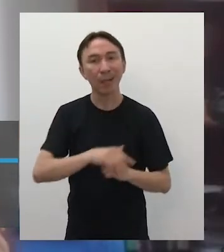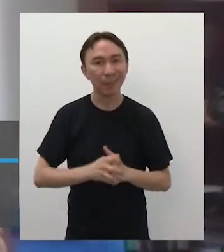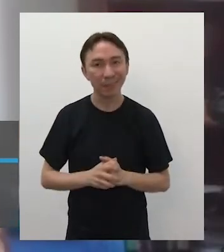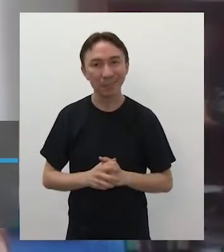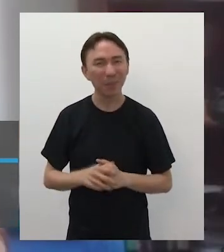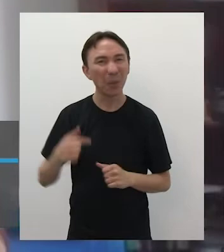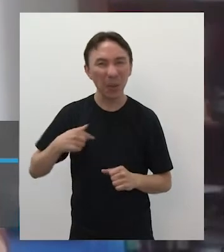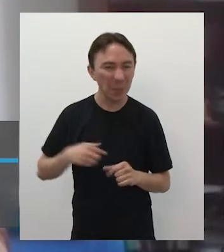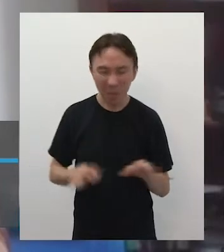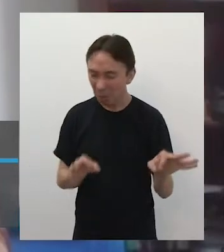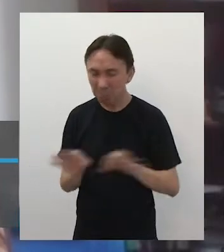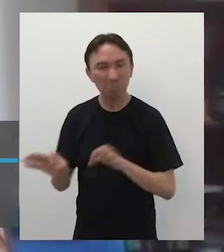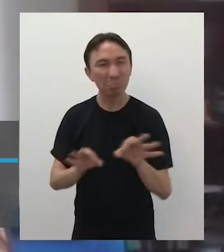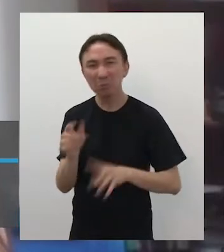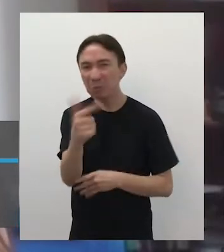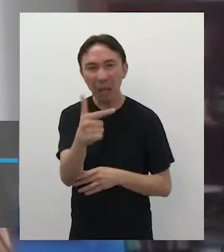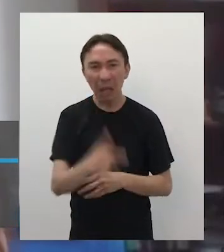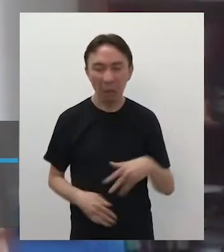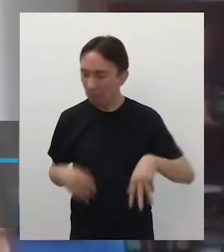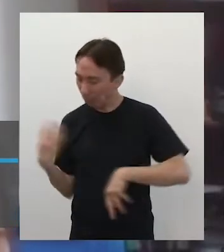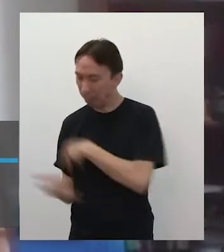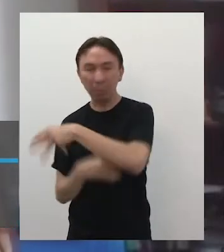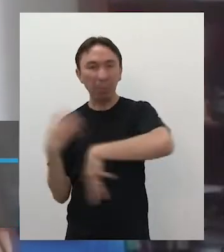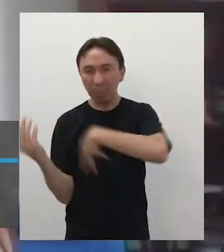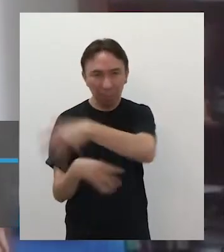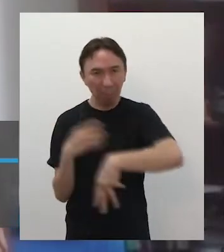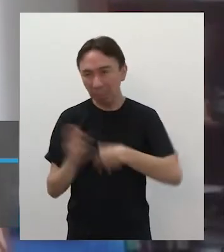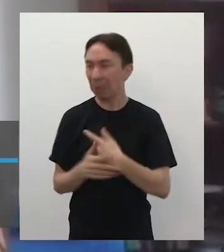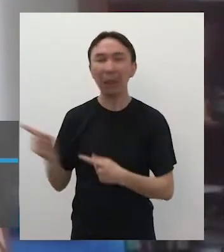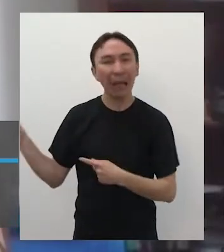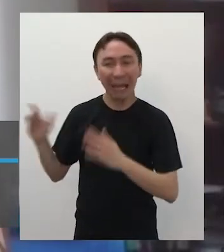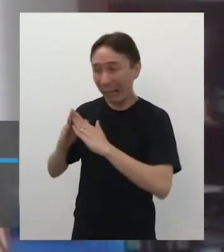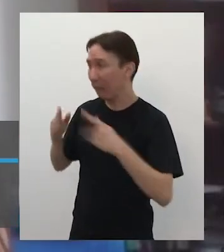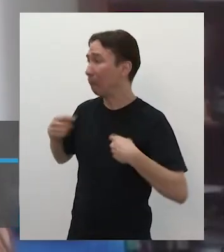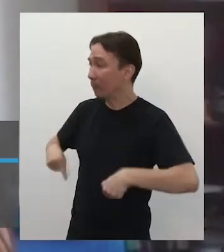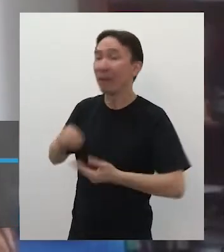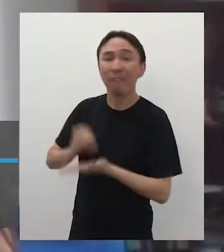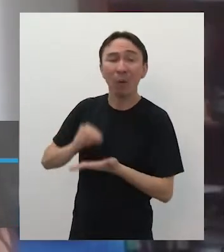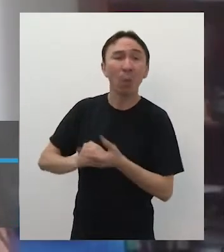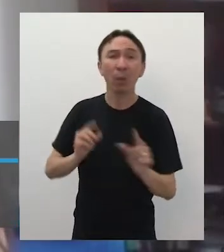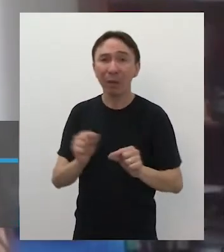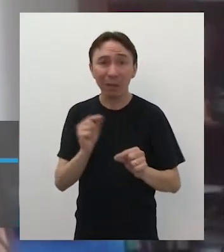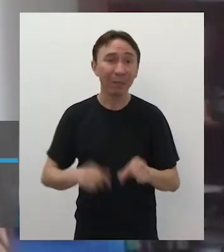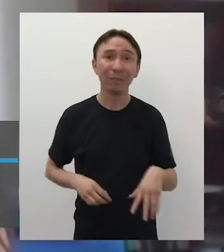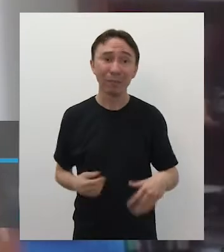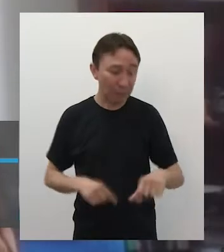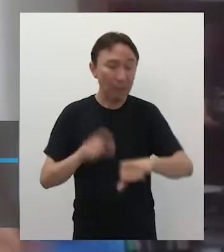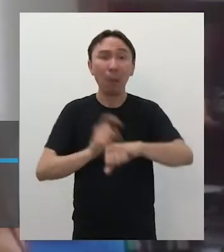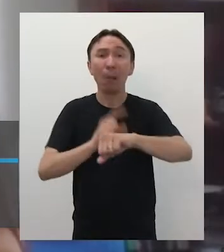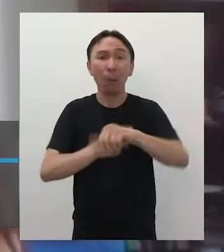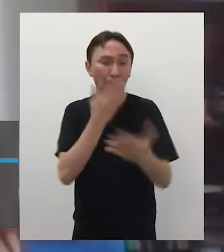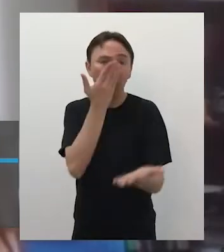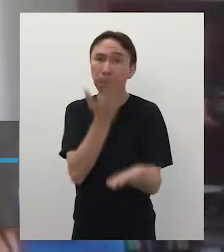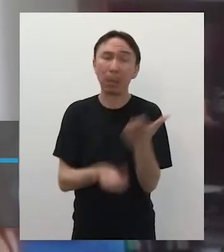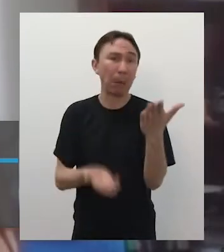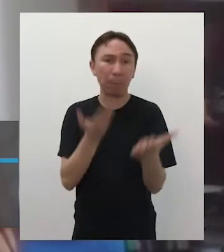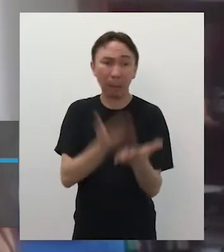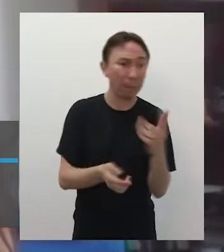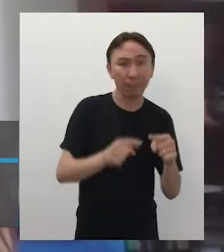eu consigo passar ali pelas prateleiras, pegar os itens por ordem de proximidade e finalizar minhas compras num tempo